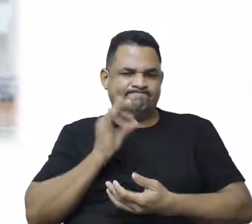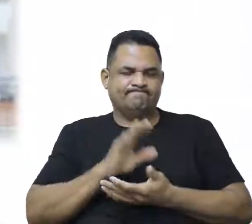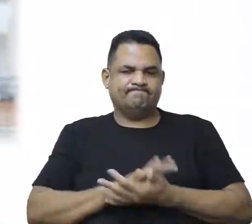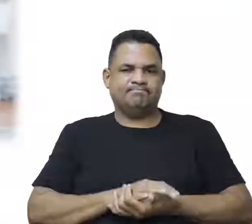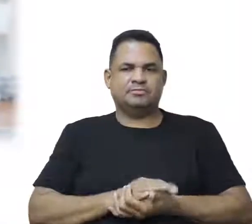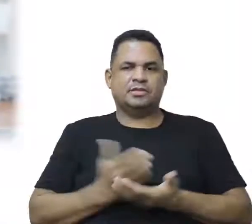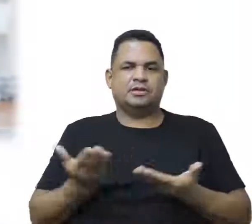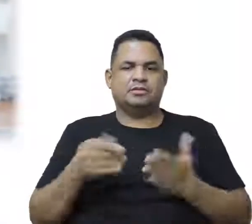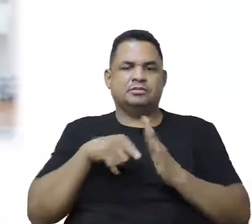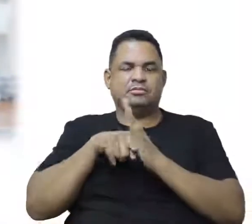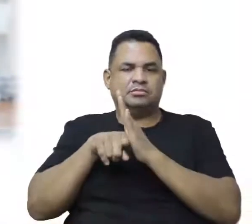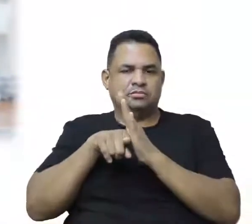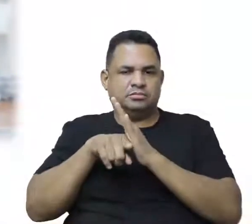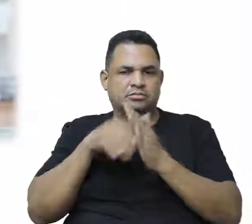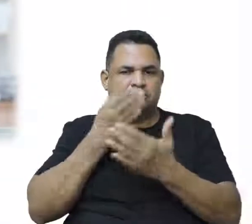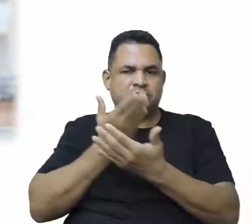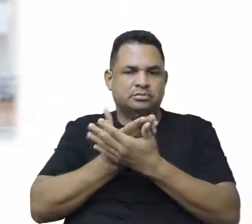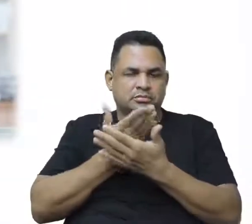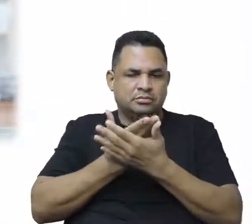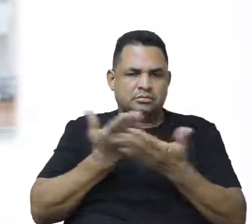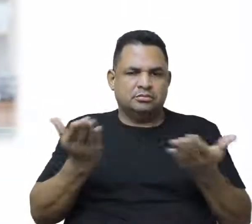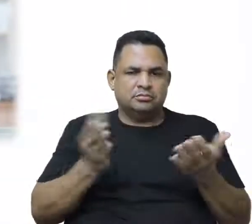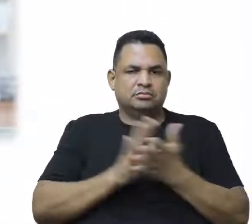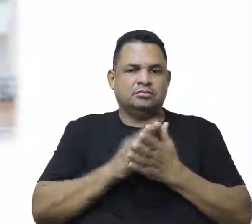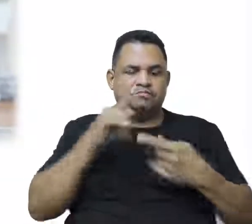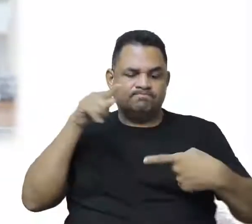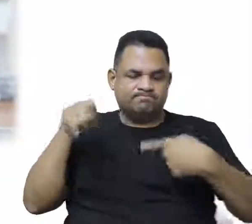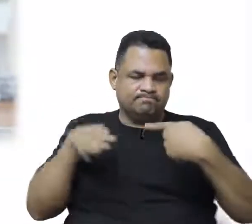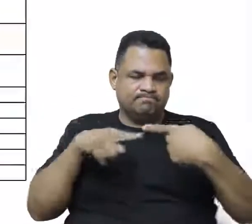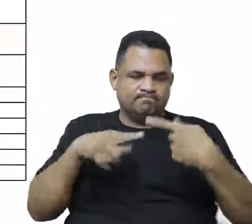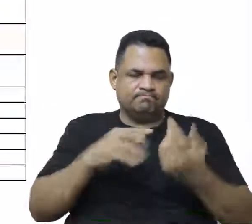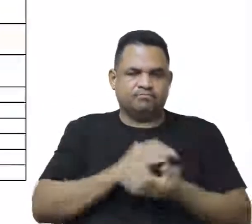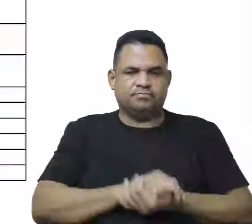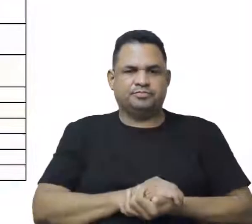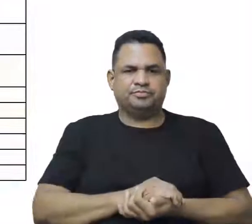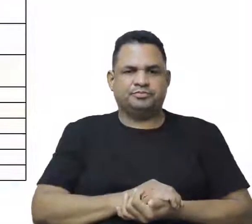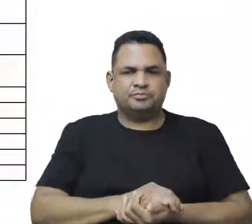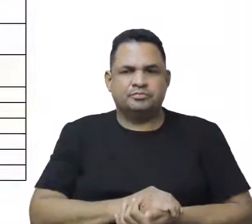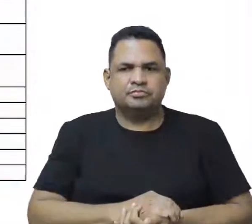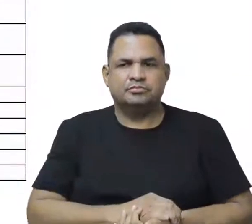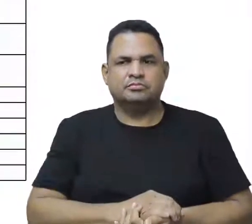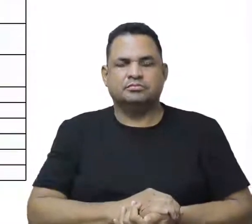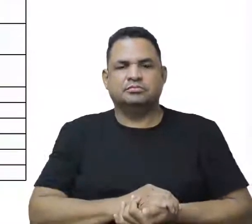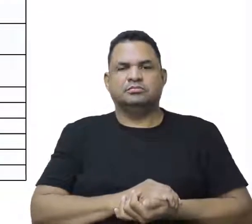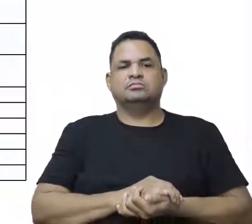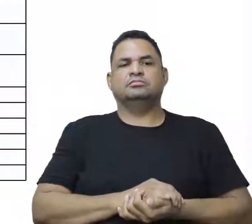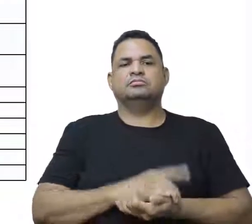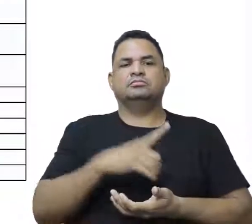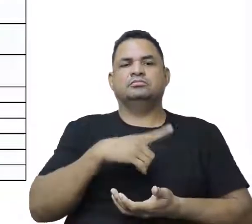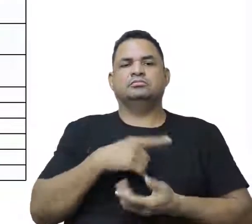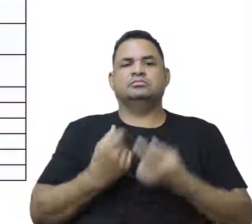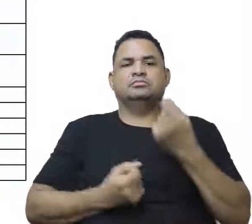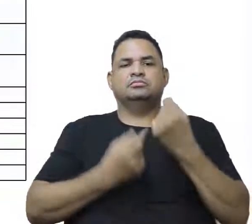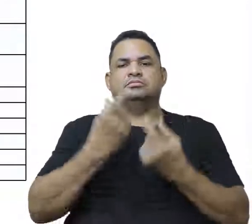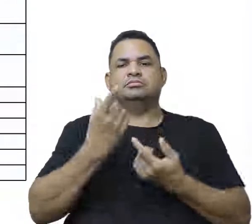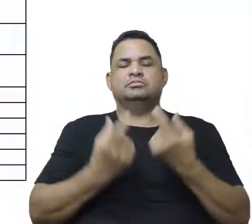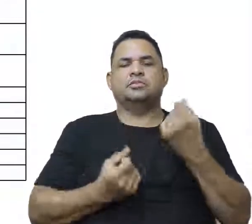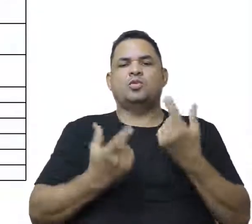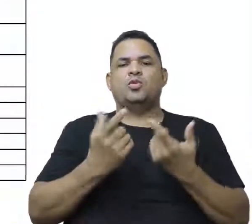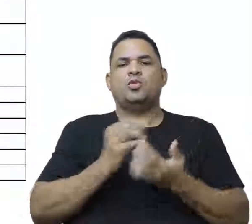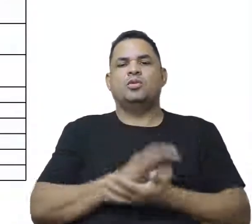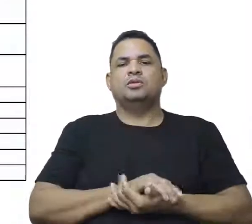da pesquisa, a hora do estudo, a hora de focar. Então, vamos ver que nós também temos aí algumas informações,